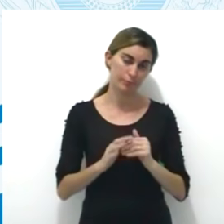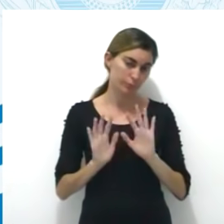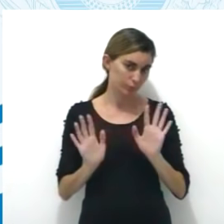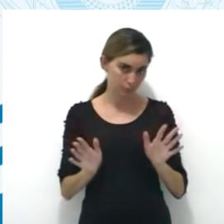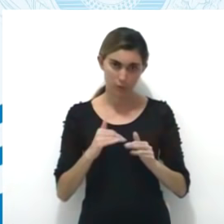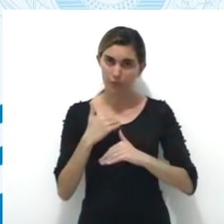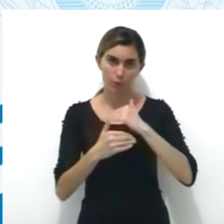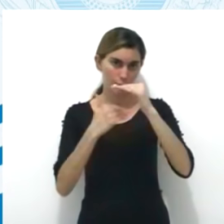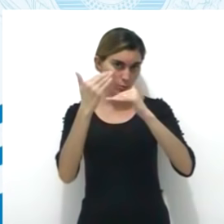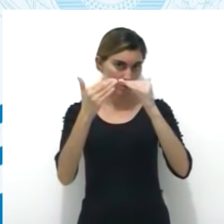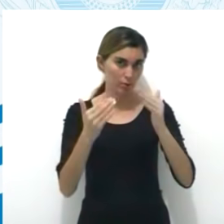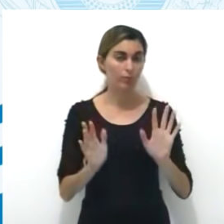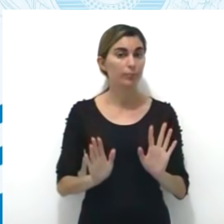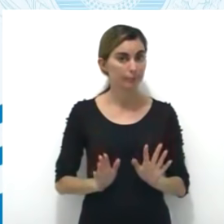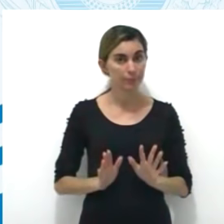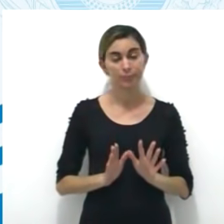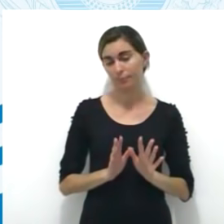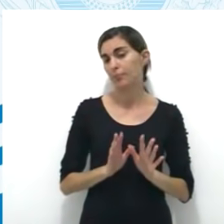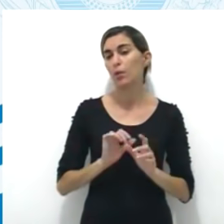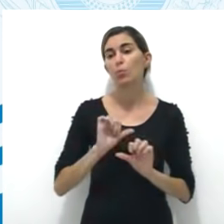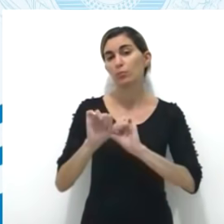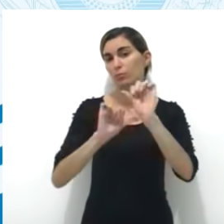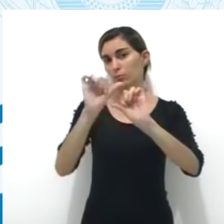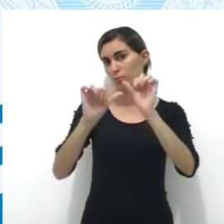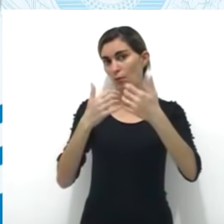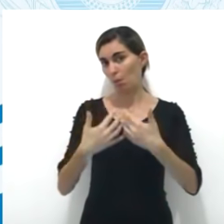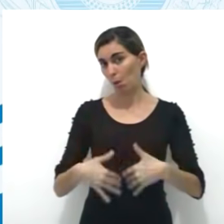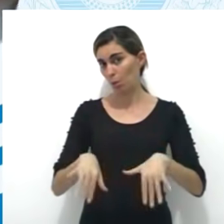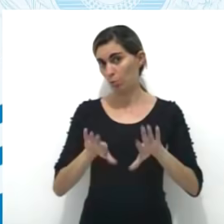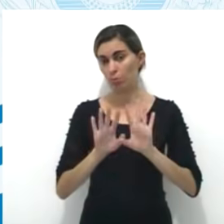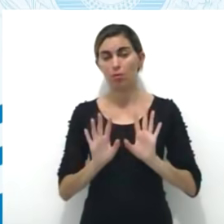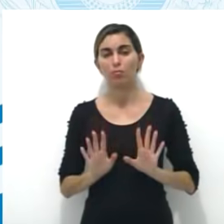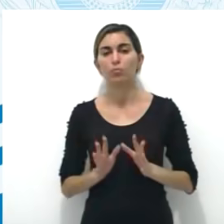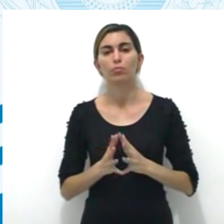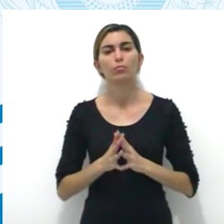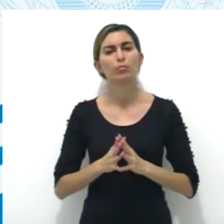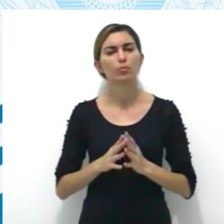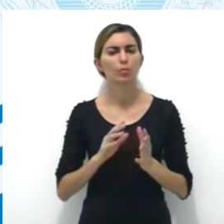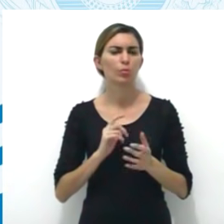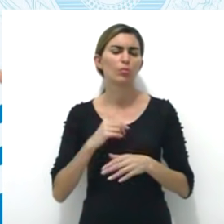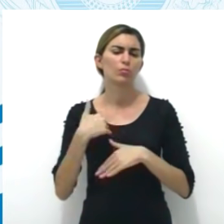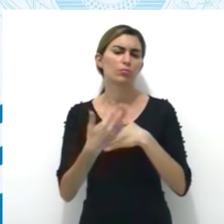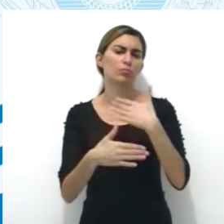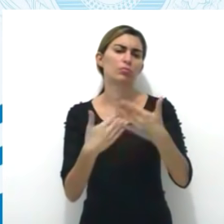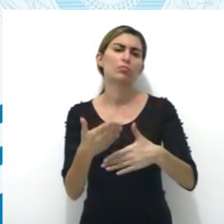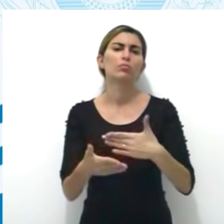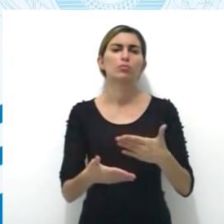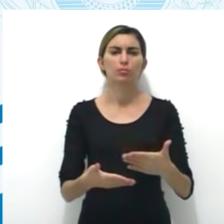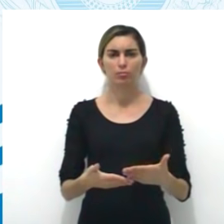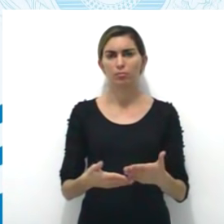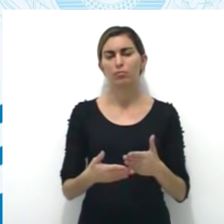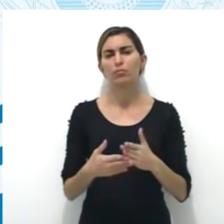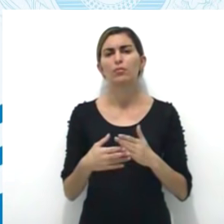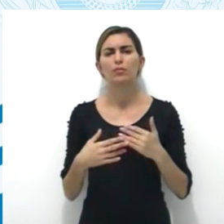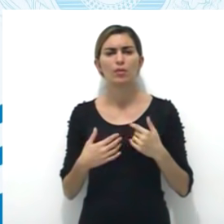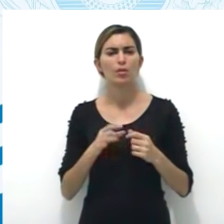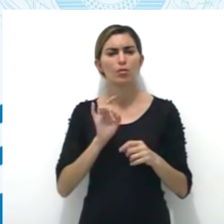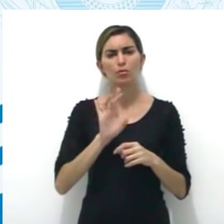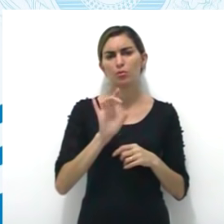evoluindo, não é isso? Com a transformação natural. Por consequência, é